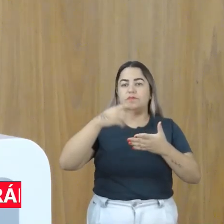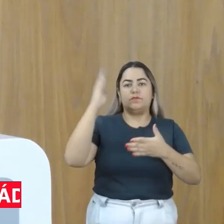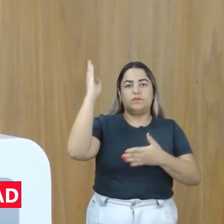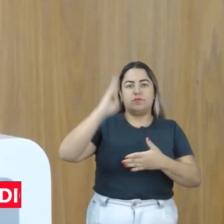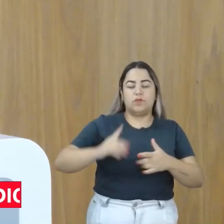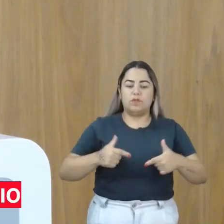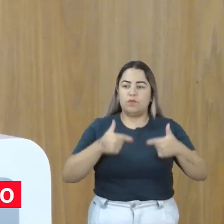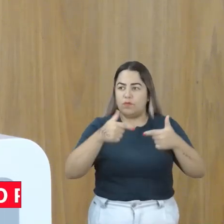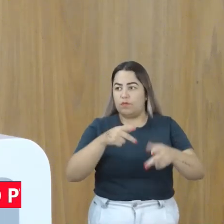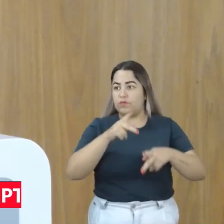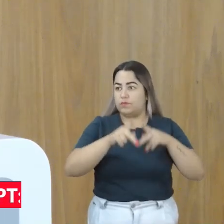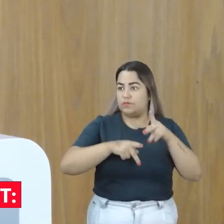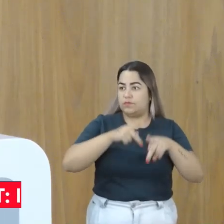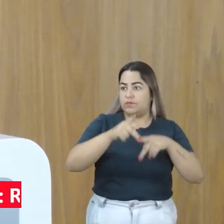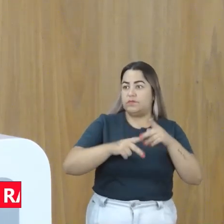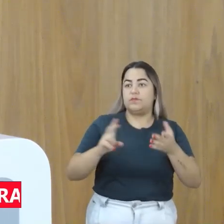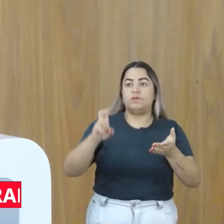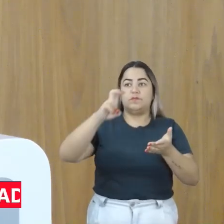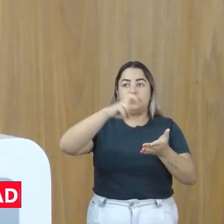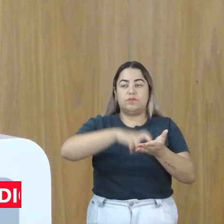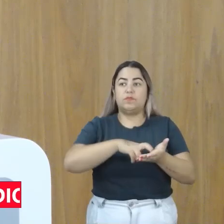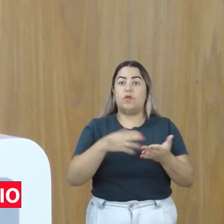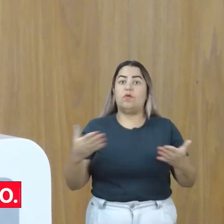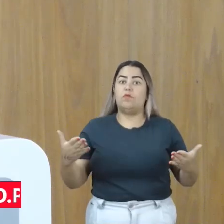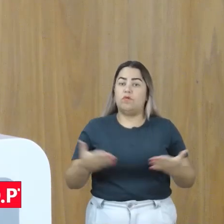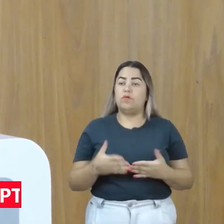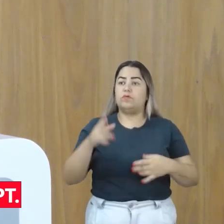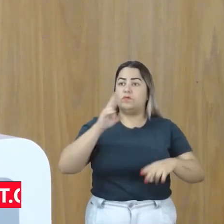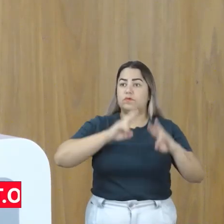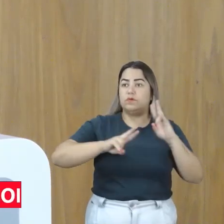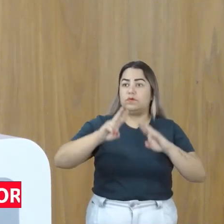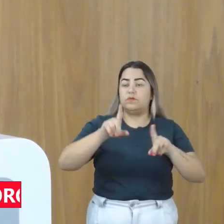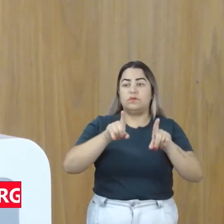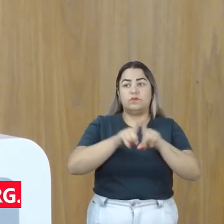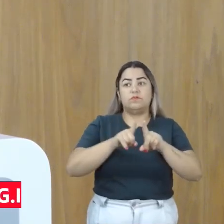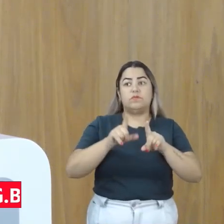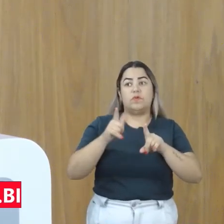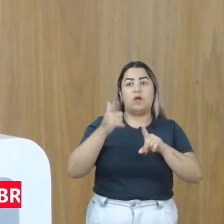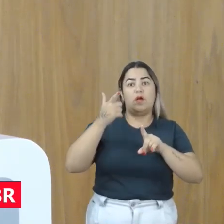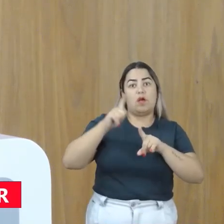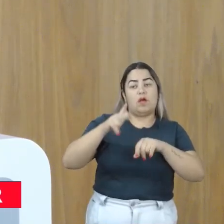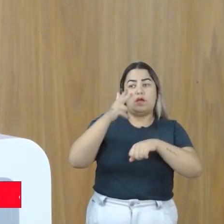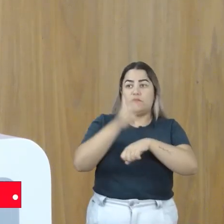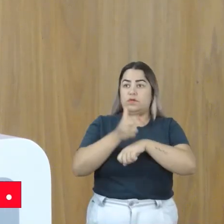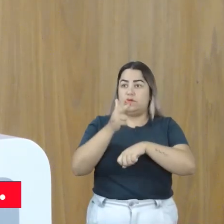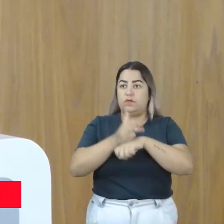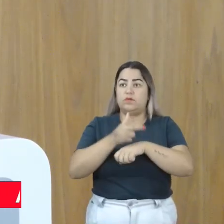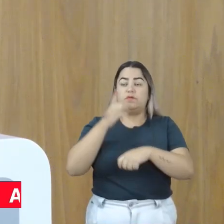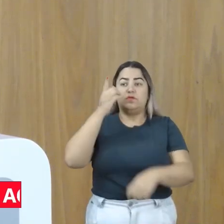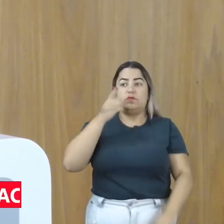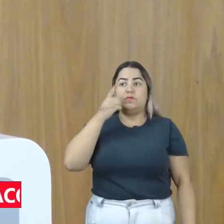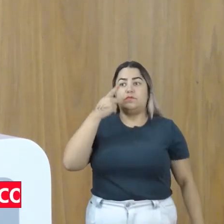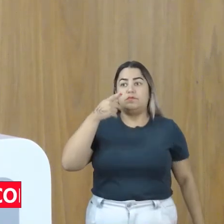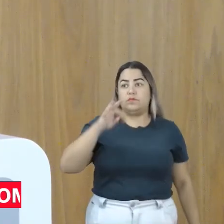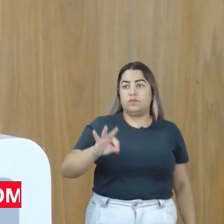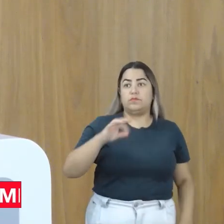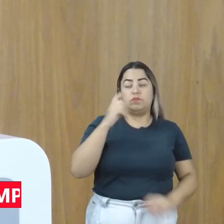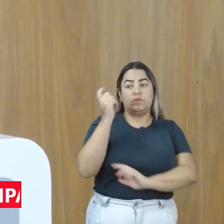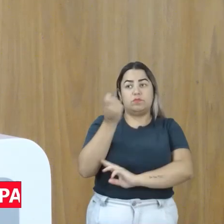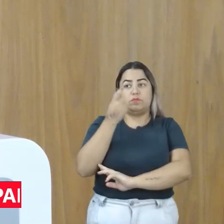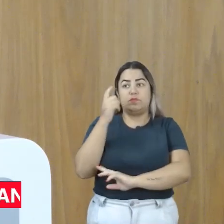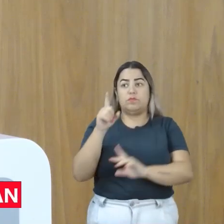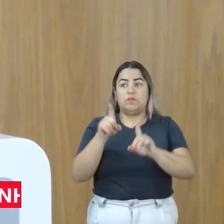e luta popular na sua manhã. Hoje você acompanha a reapresentação da entrevista com o deputado federal pelo PT do Rio Grande do